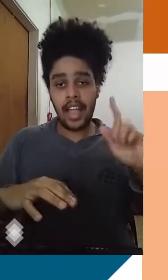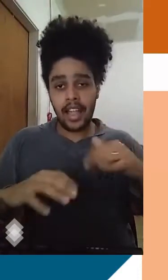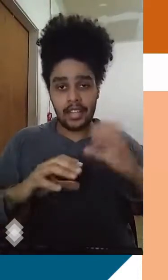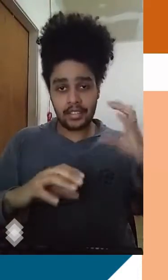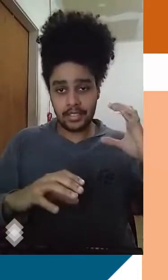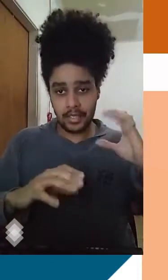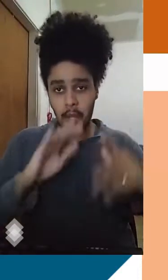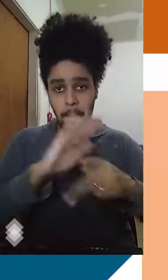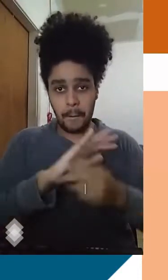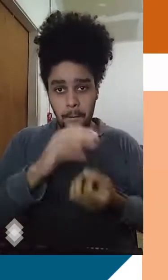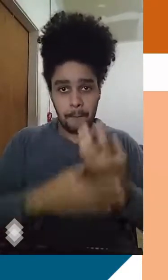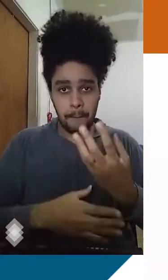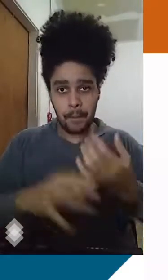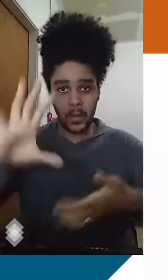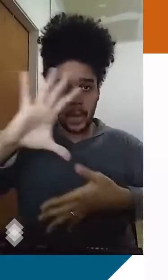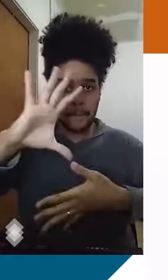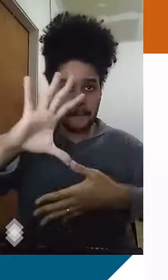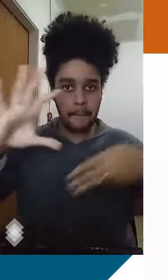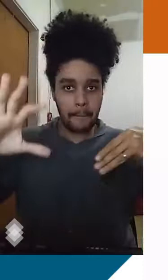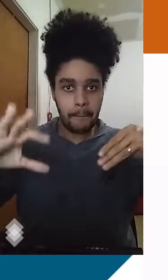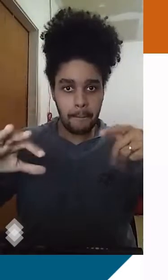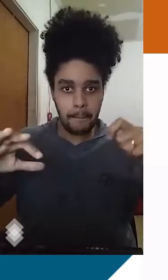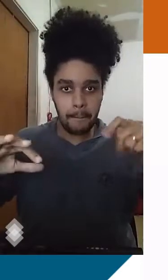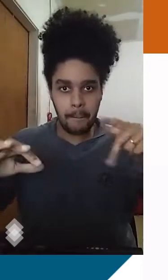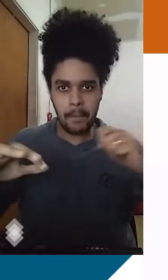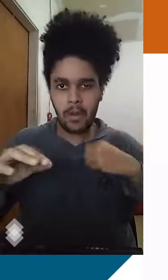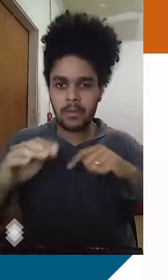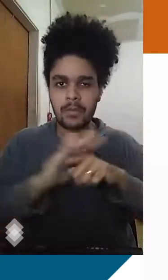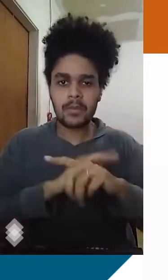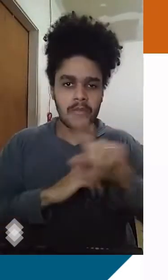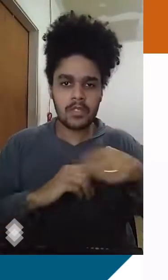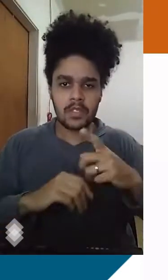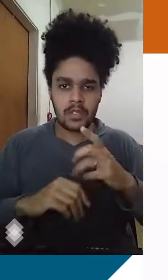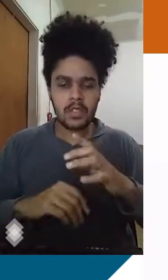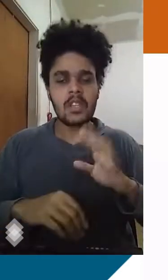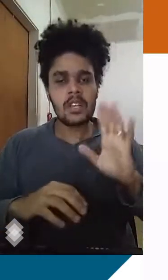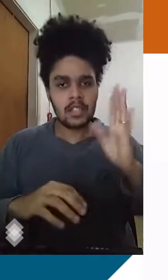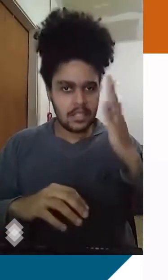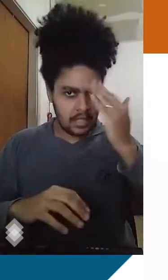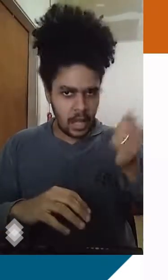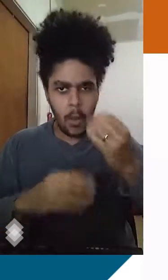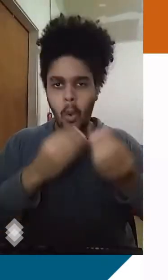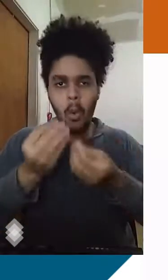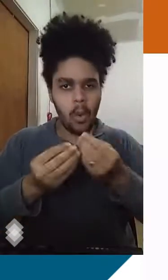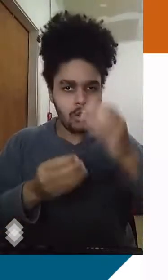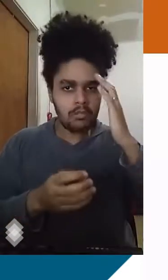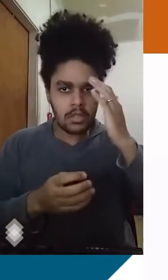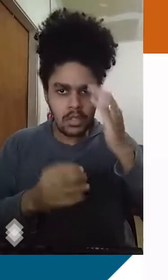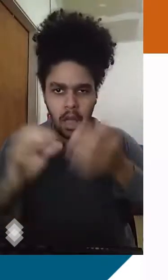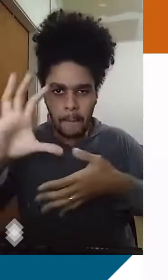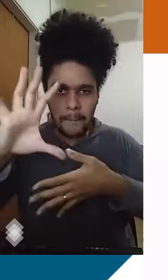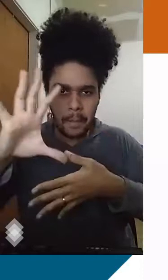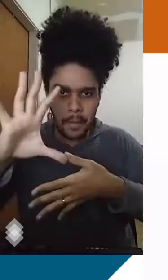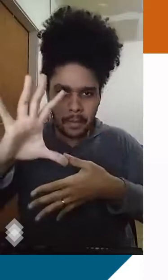pela produção de mapas. E para começar, eu vou fazer uma pergunta para vocês. Vocês sabem interpretar um mapa?